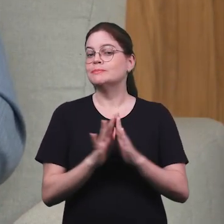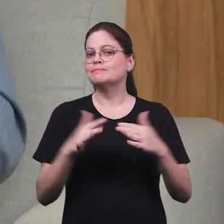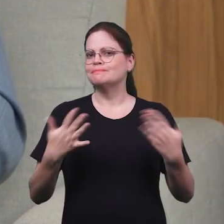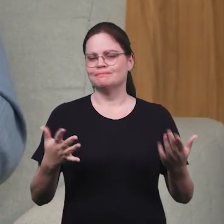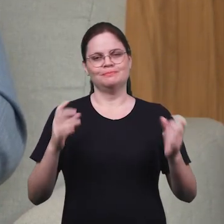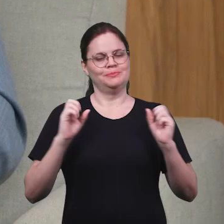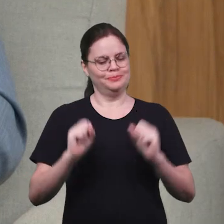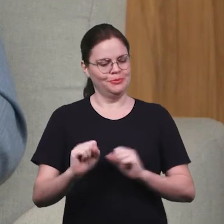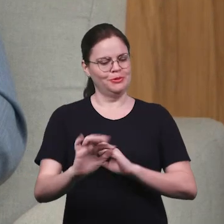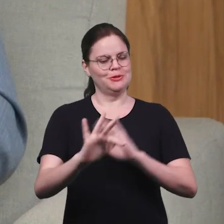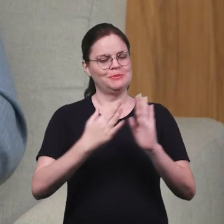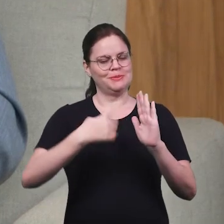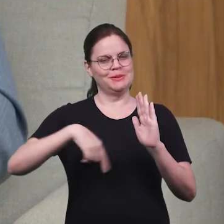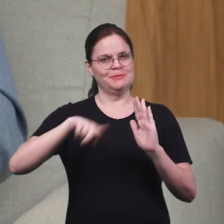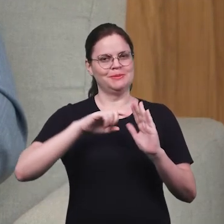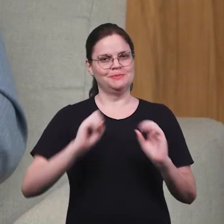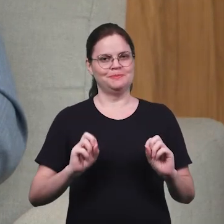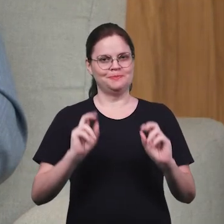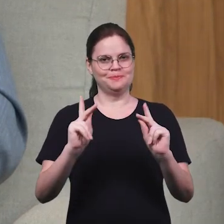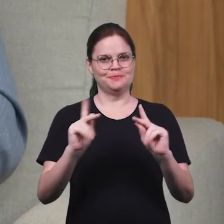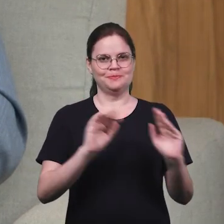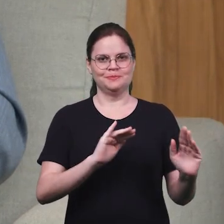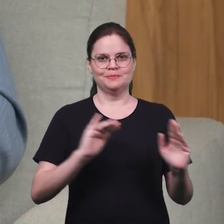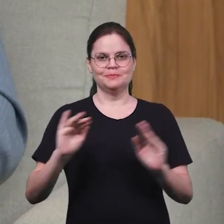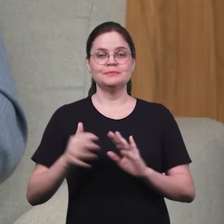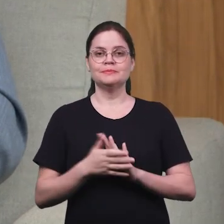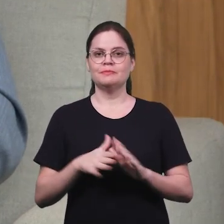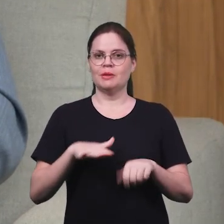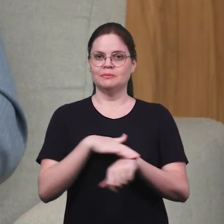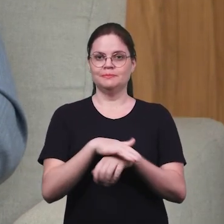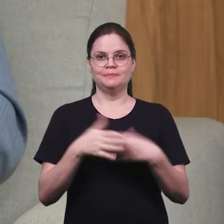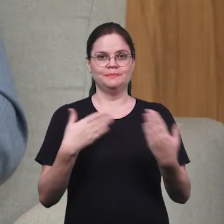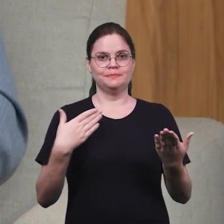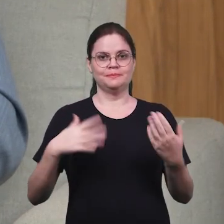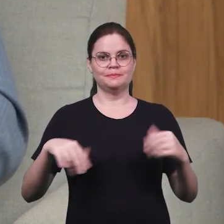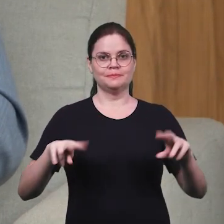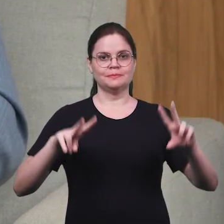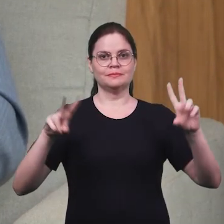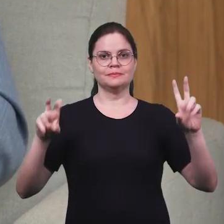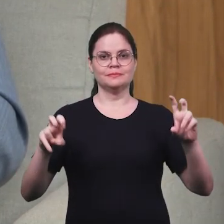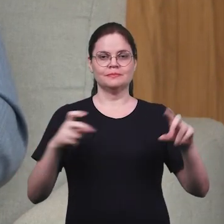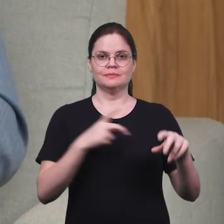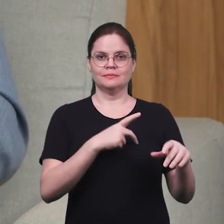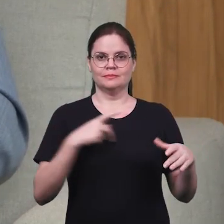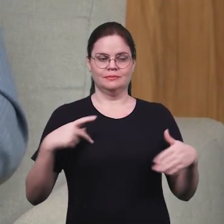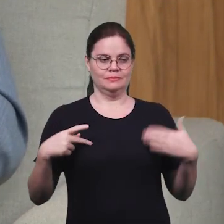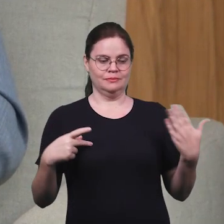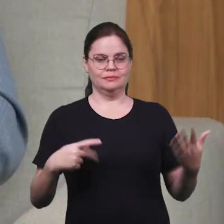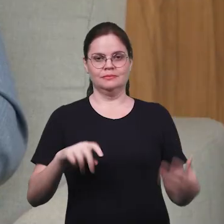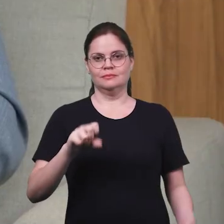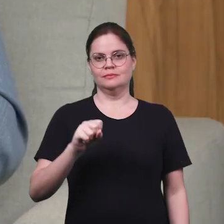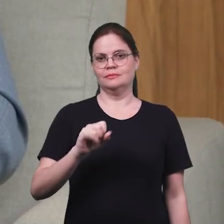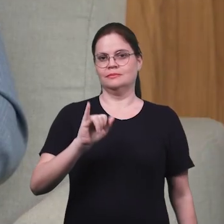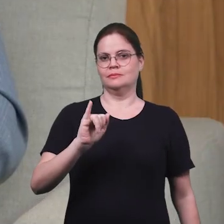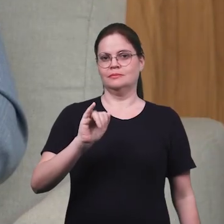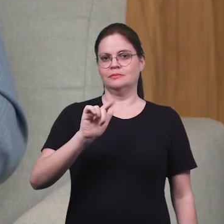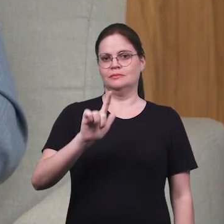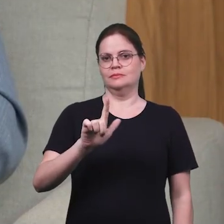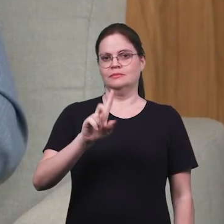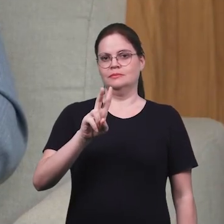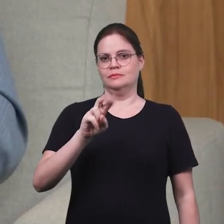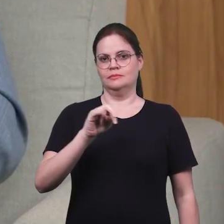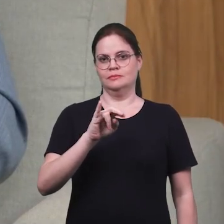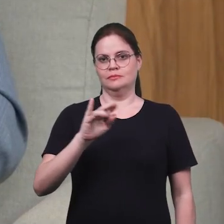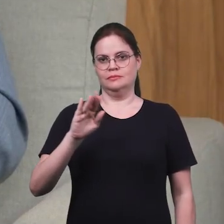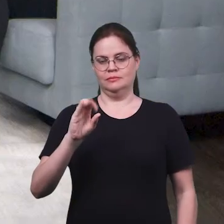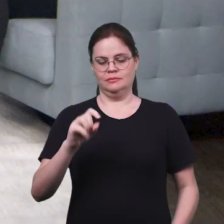participar conosco do programa. Para falar deste tema, nós vamos conversar aqui com os pastores Silvano e